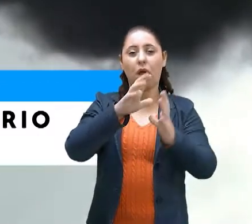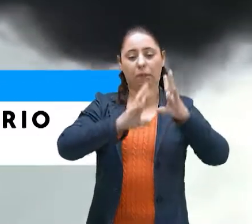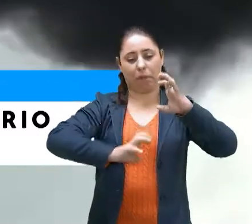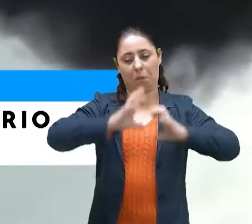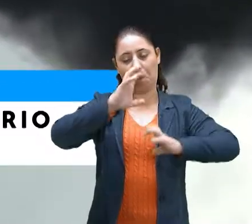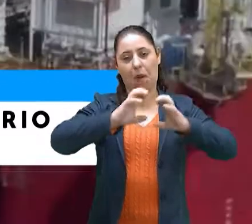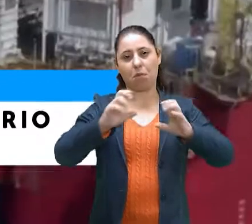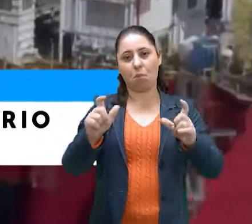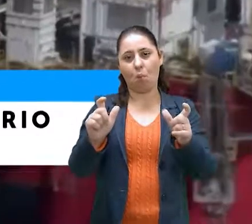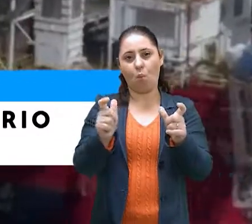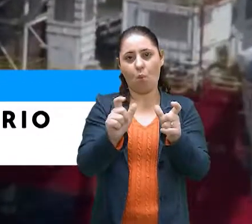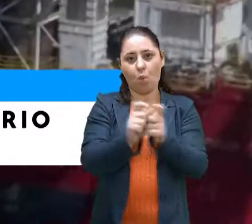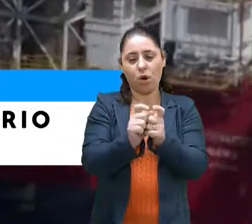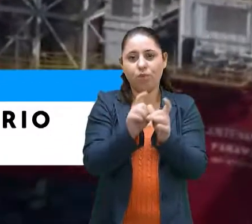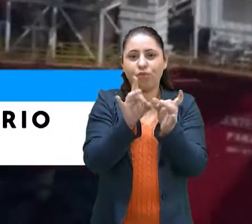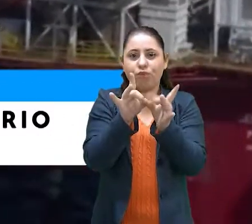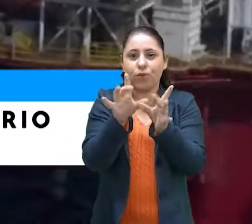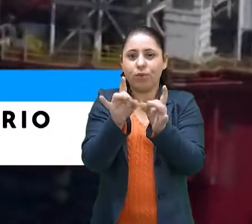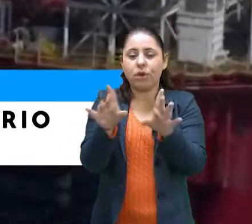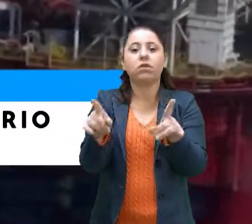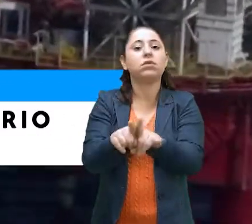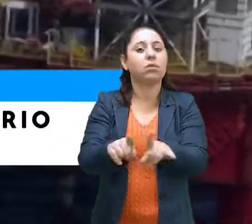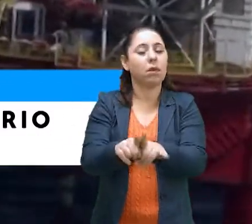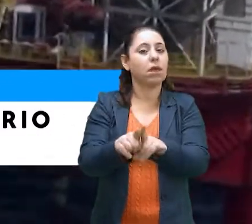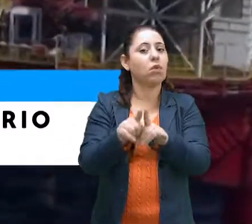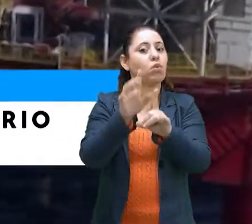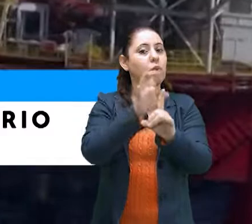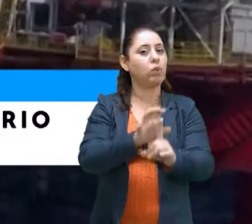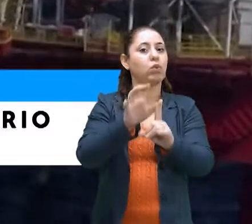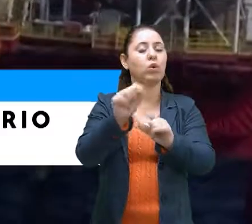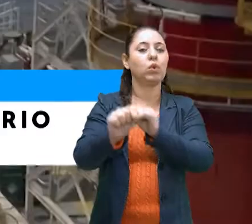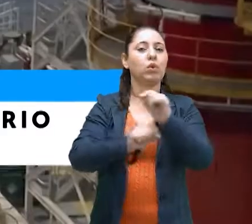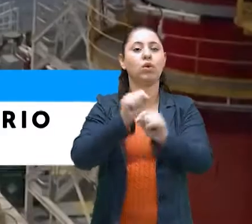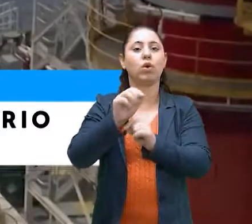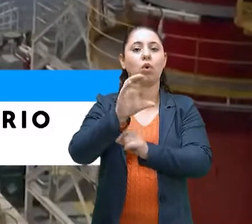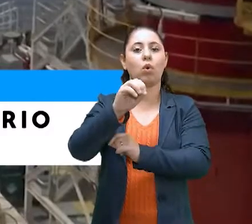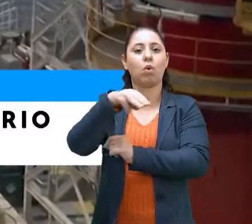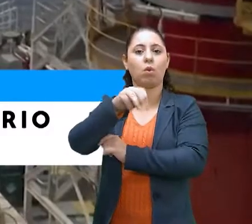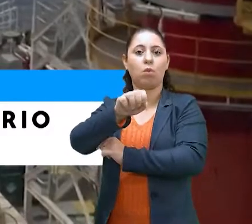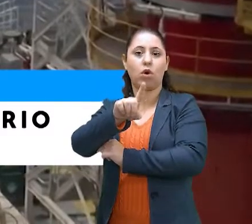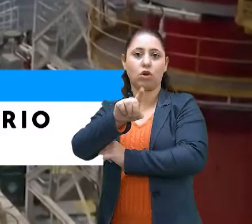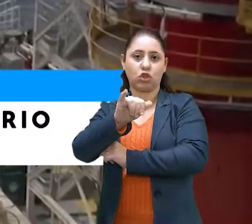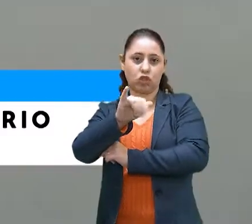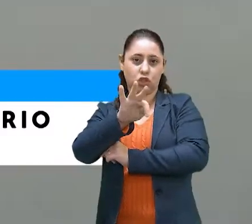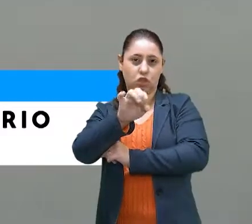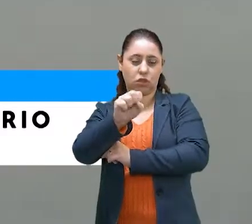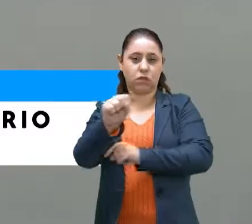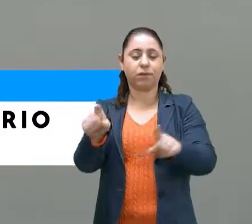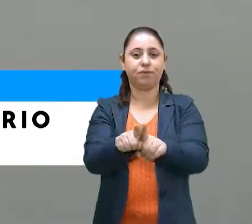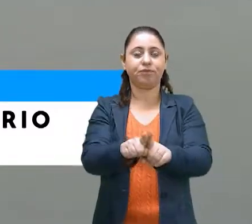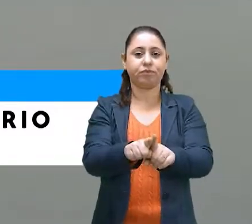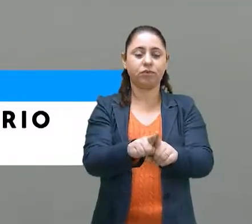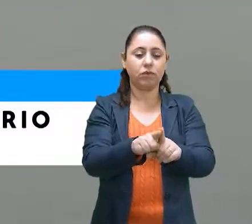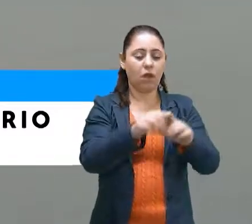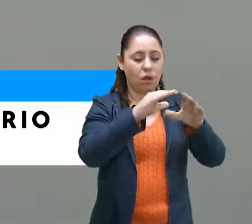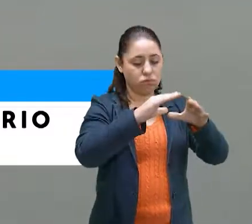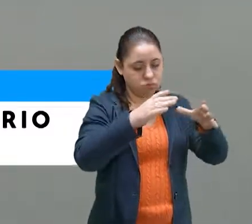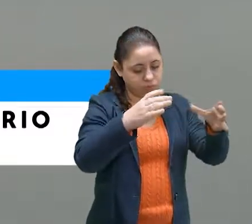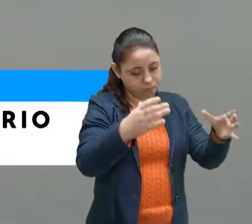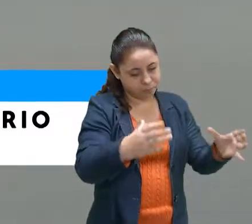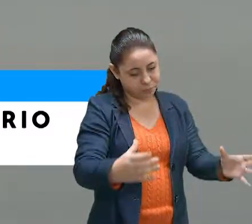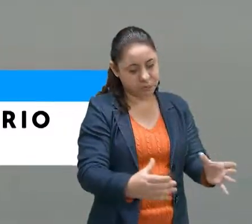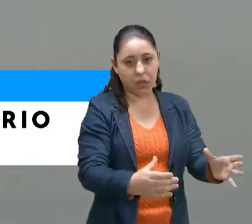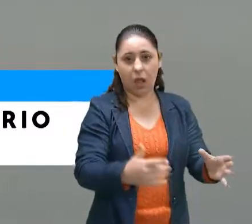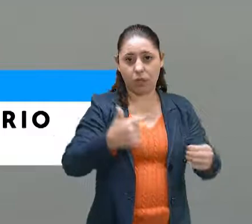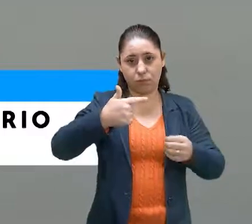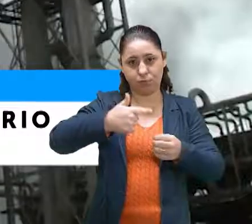uma redução de oferta de petróleo e influenciou o mercado internacional de commodities, onde a cotação do barril opera